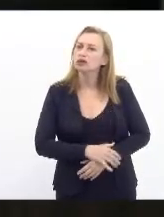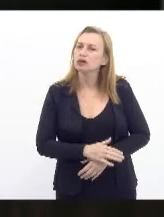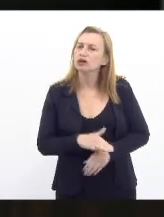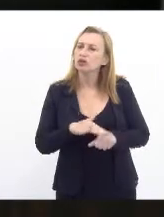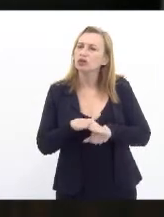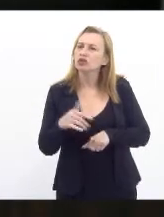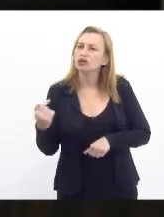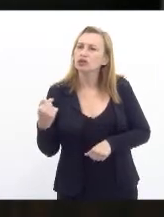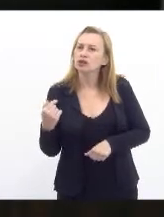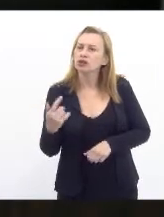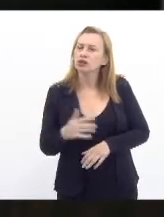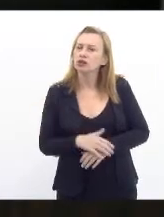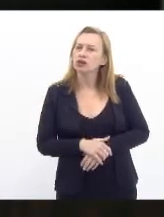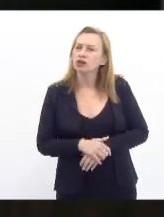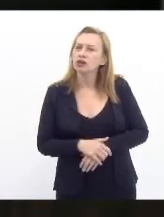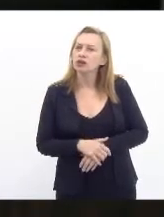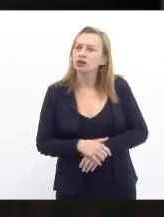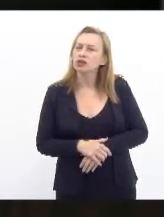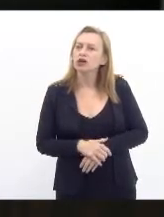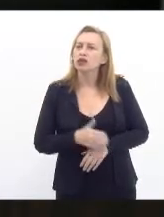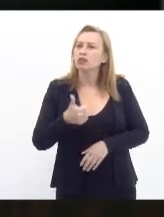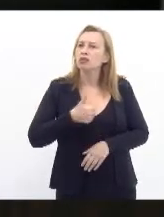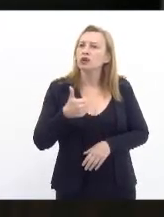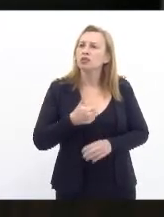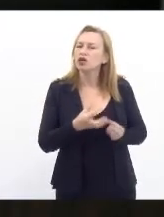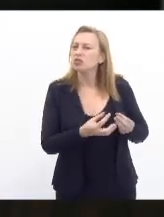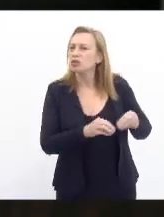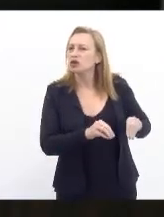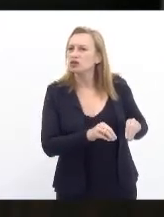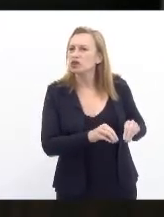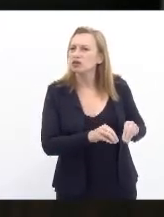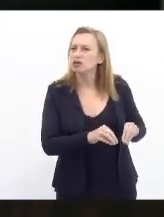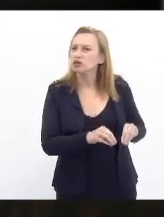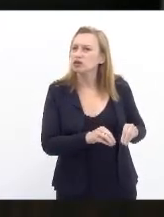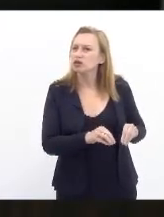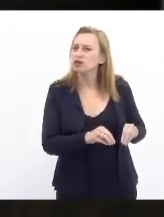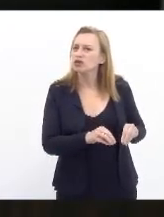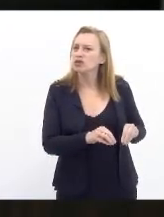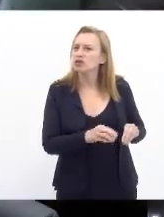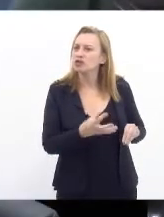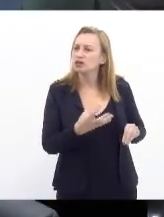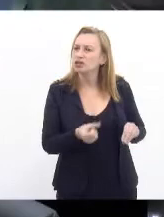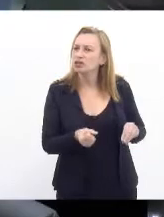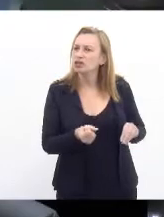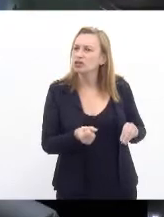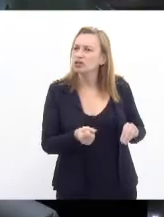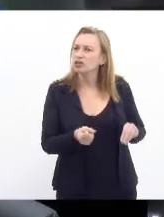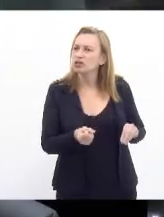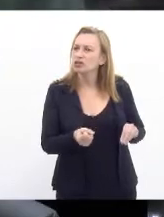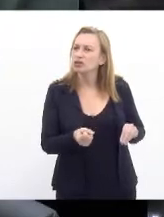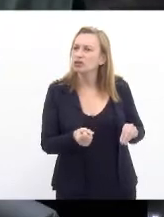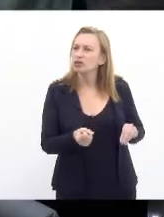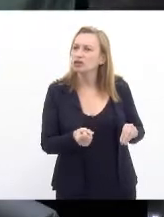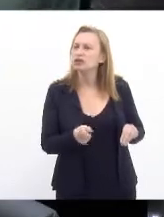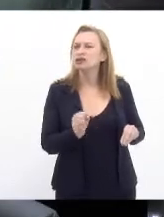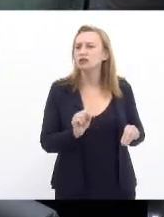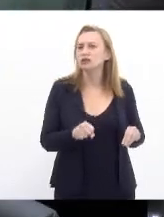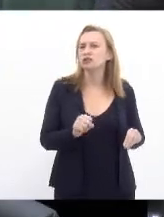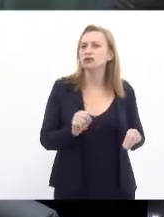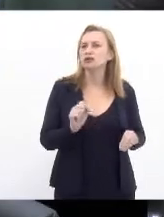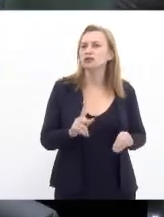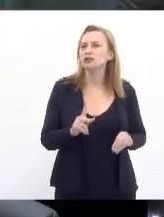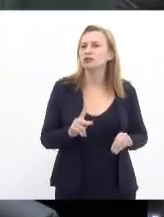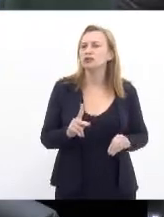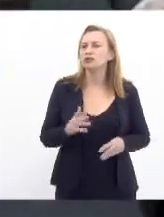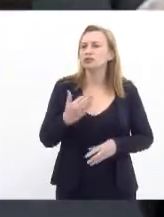porque o parecer primeiro da comissão é prejudicabilidade. Vossa Excelência vai ajustar? Vai. A gente ajustou ali. Ok. Senhor